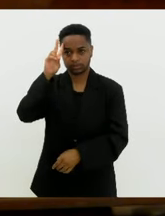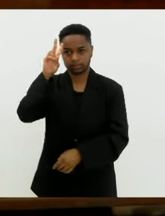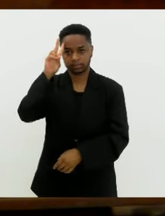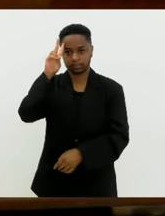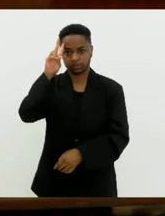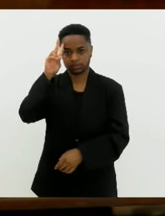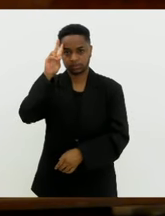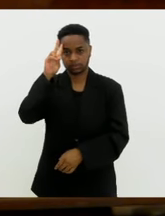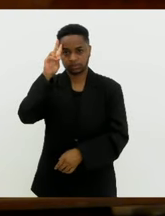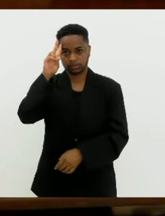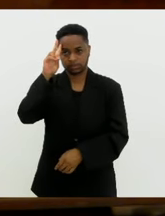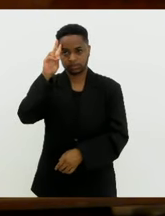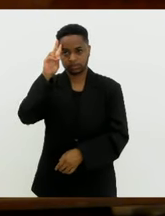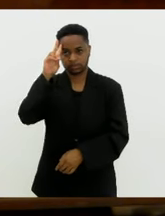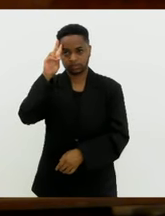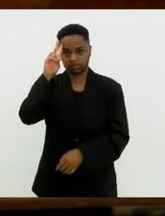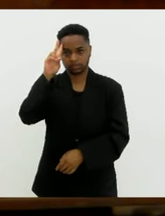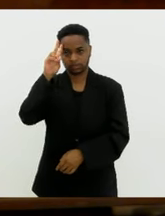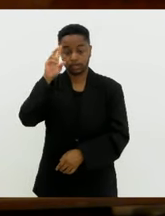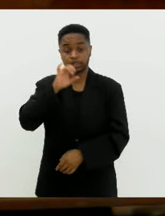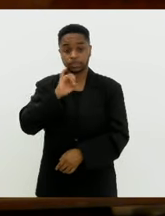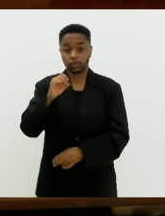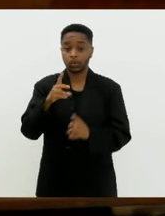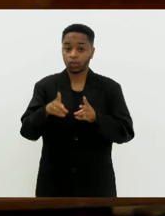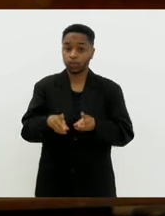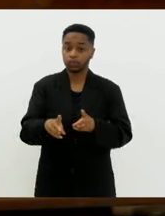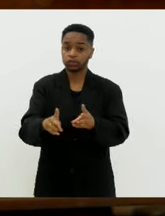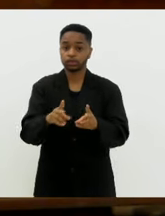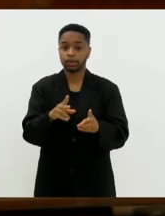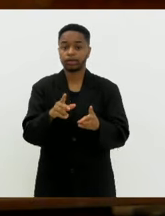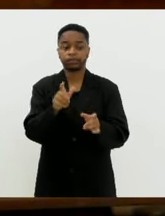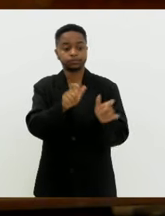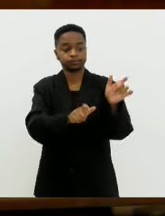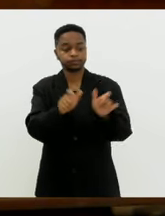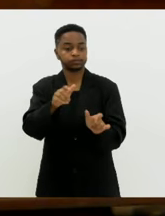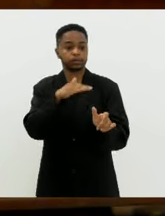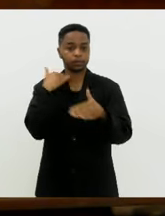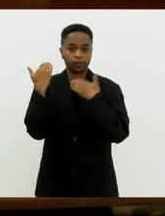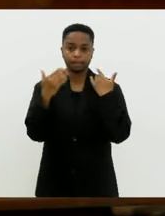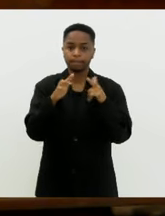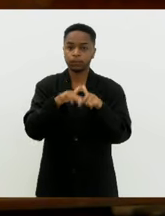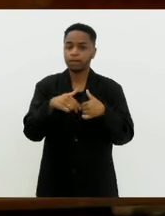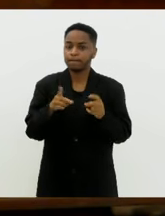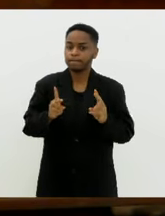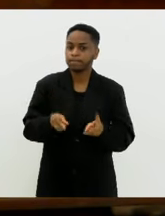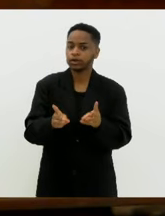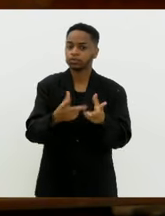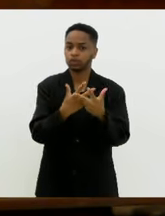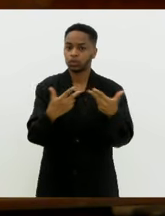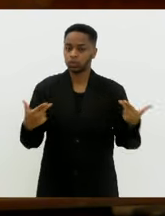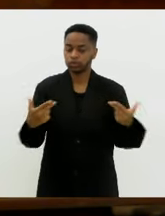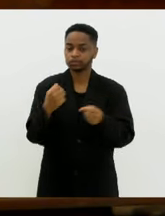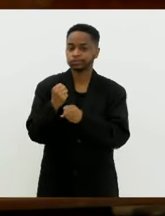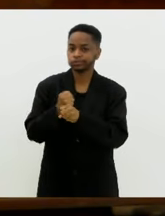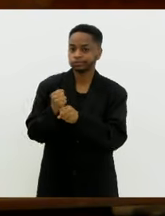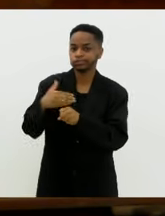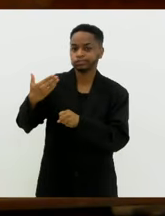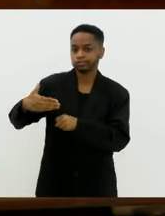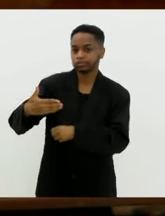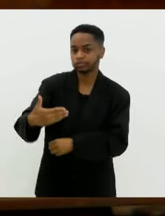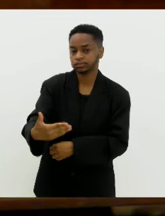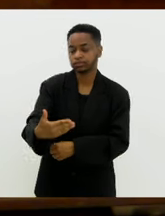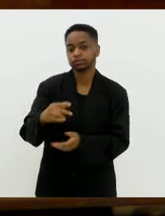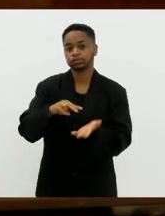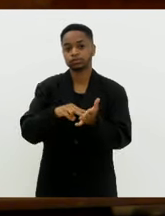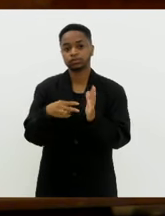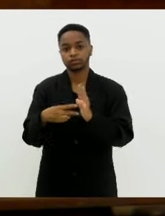ainda tivermos mortes pelos mesmos fatos, anos e anos consecutivos, é o sinal